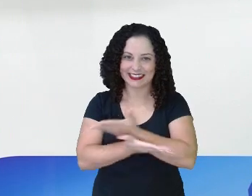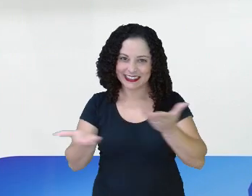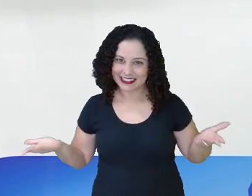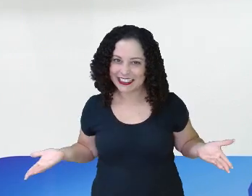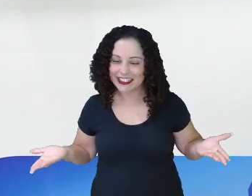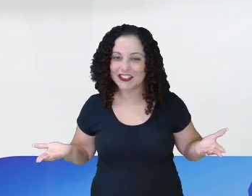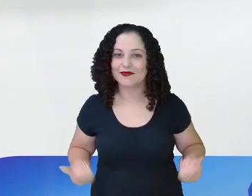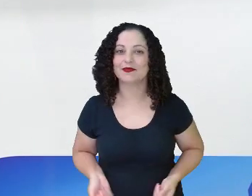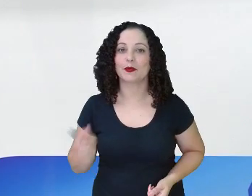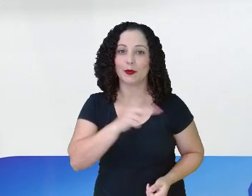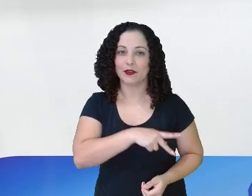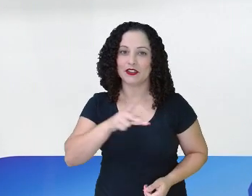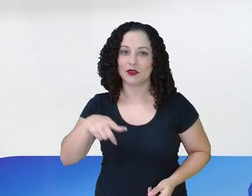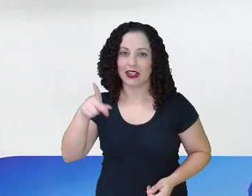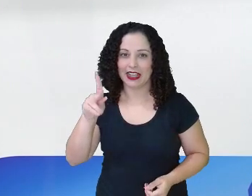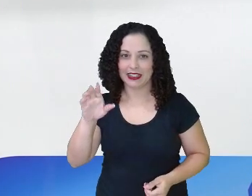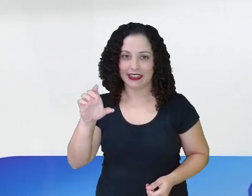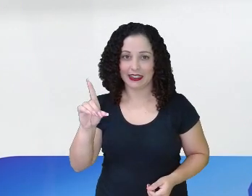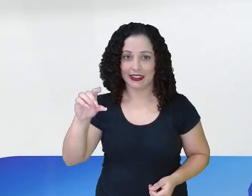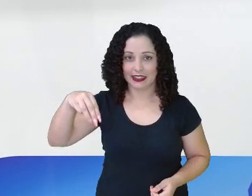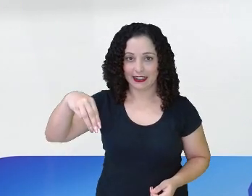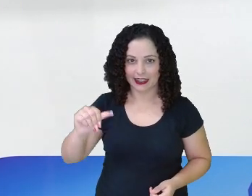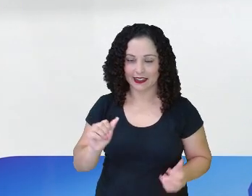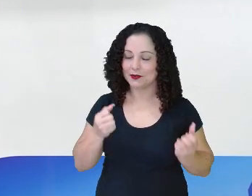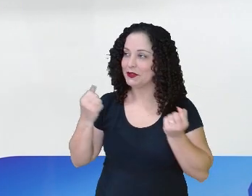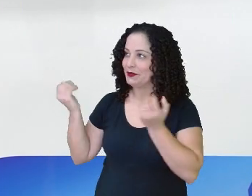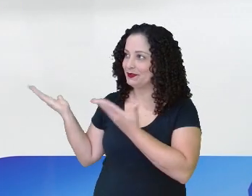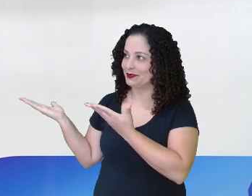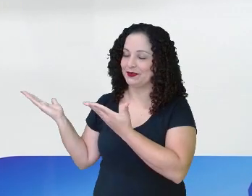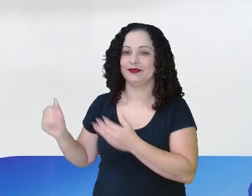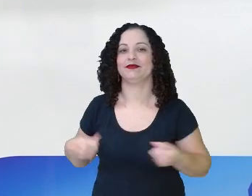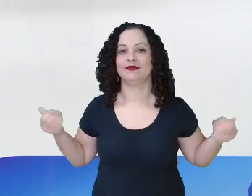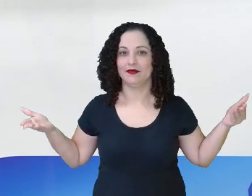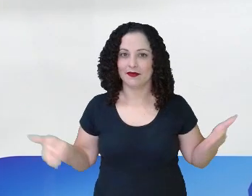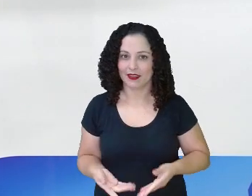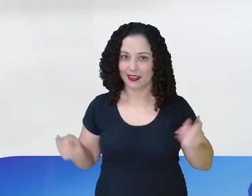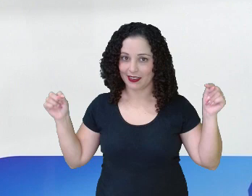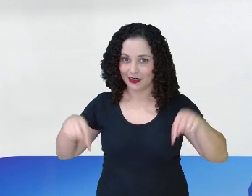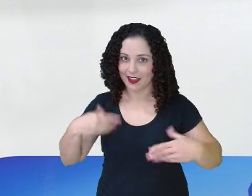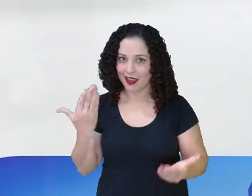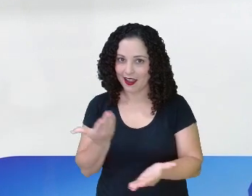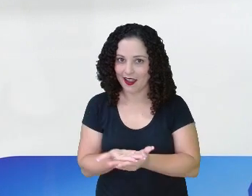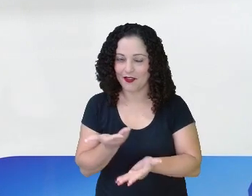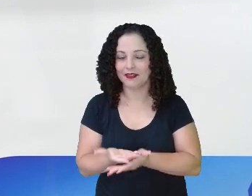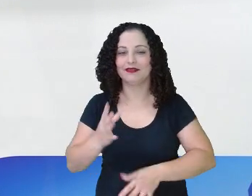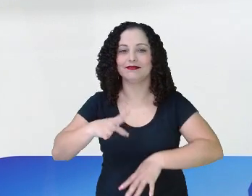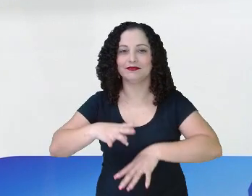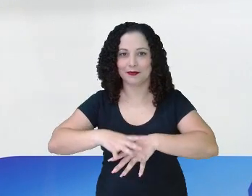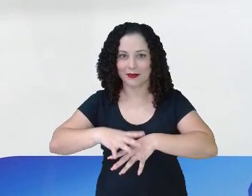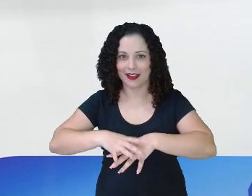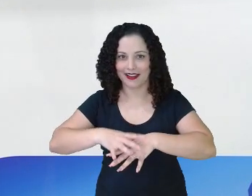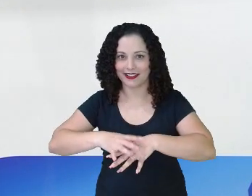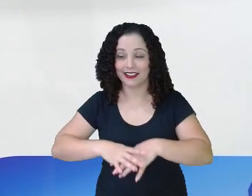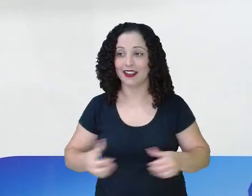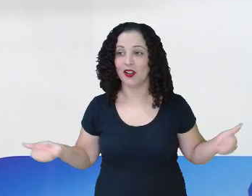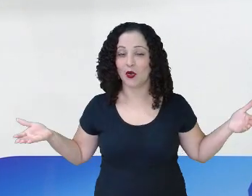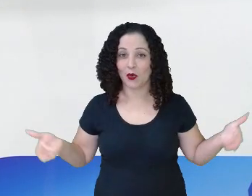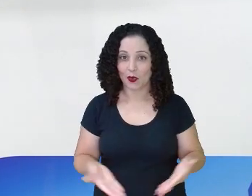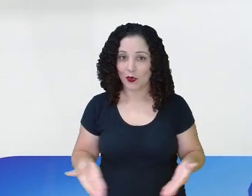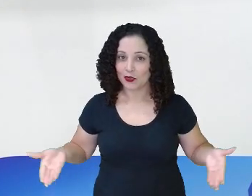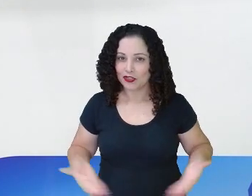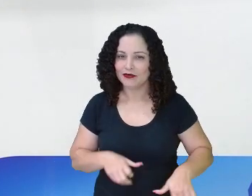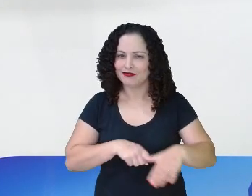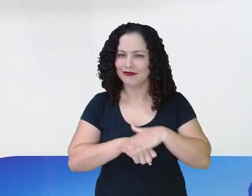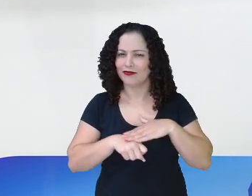pessoal, eu sou a professora Kedma Santos e estou aqui para mais uma aula de matemática. Hoje a gente